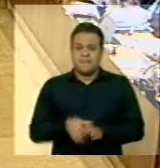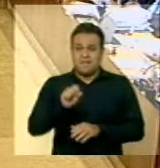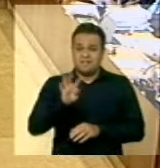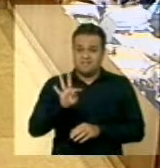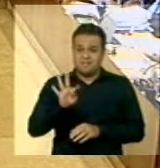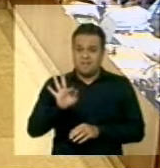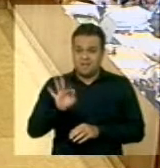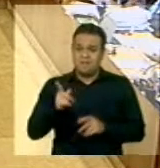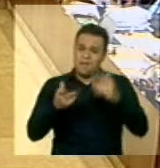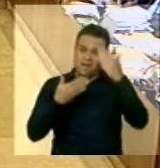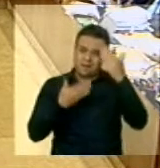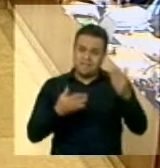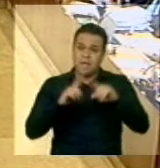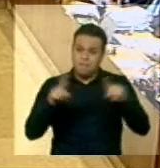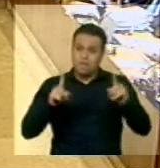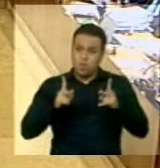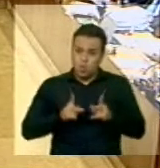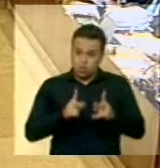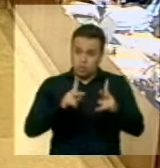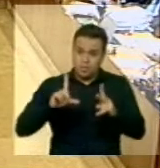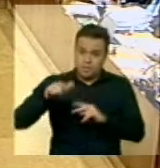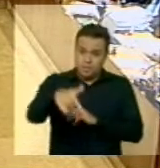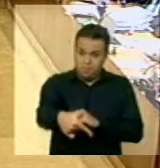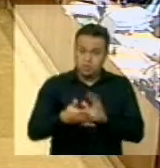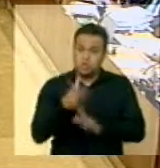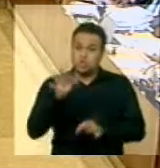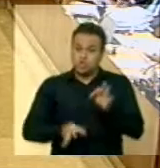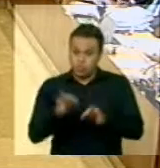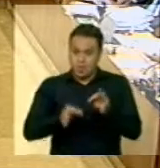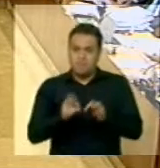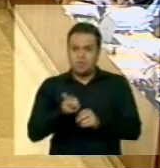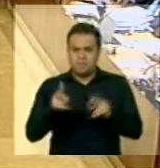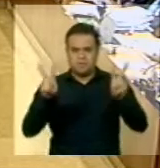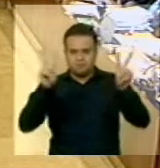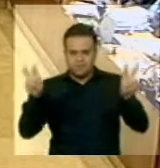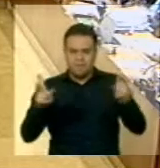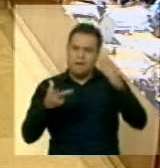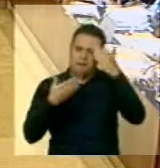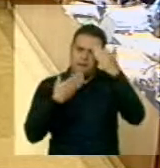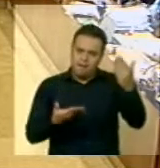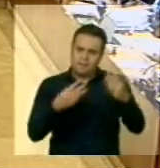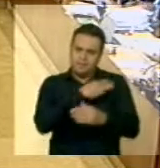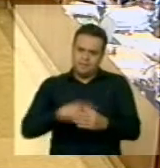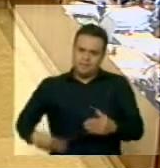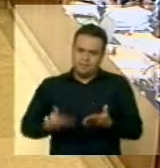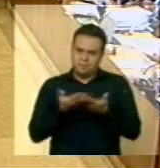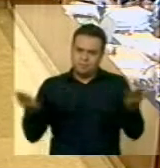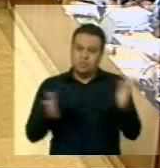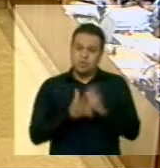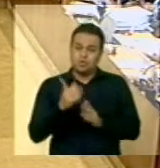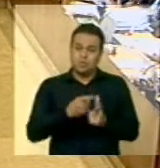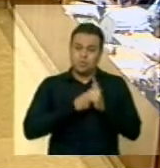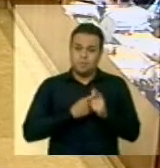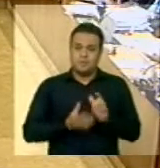senhores advogados, mas nós continuaremos na sequência com o julgamento deste caso. Agradeço a Vossas Excelências e suspendo a sessão pelo